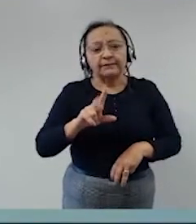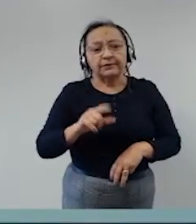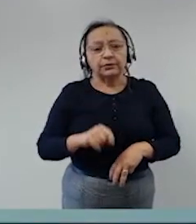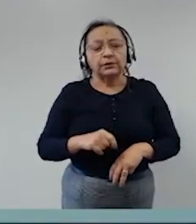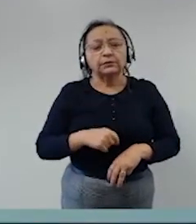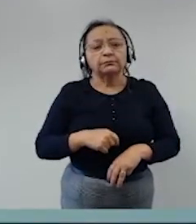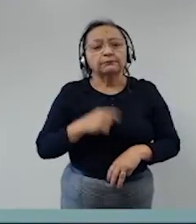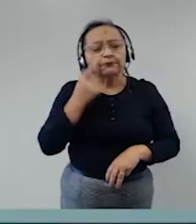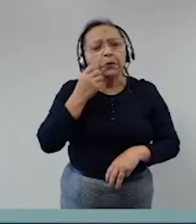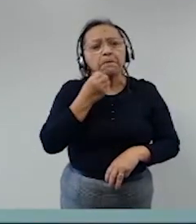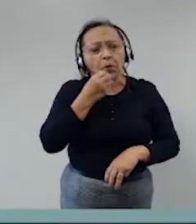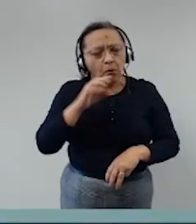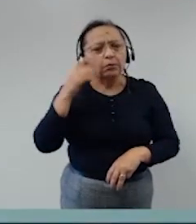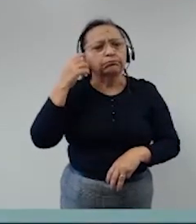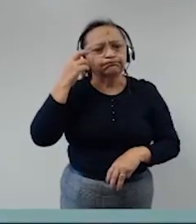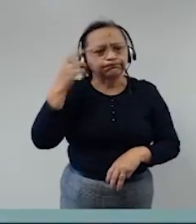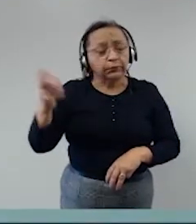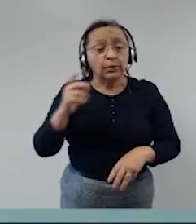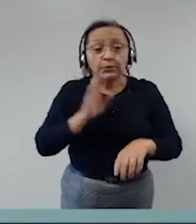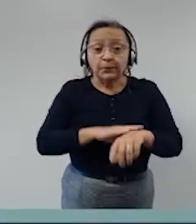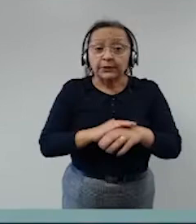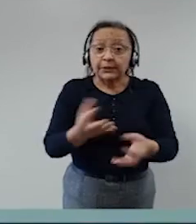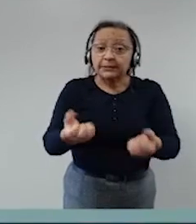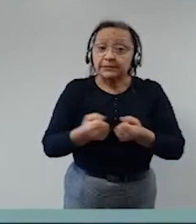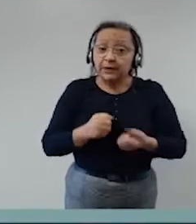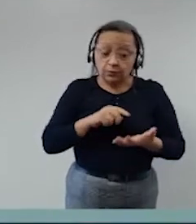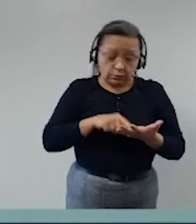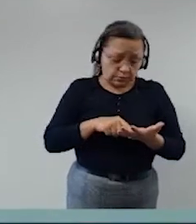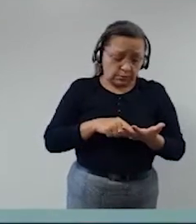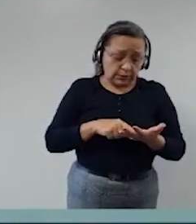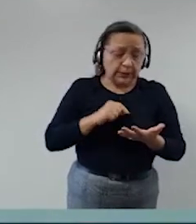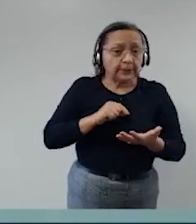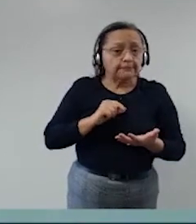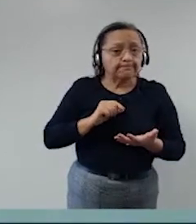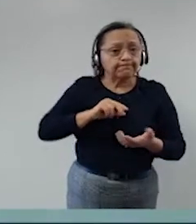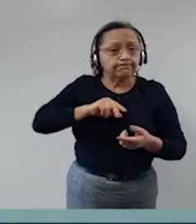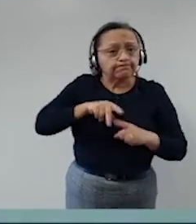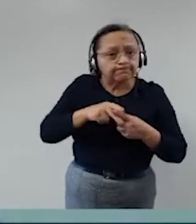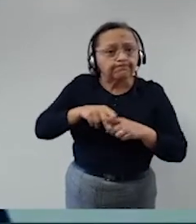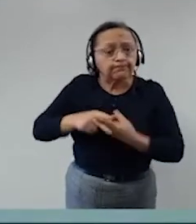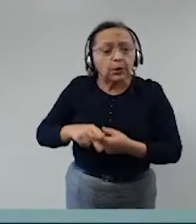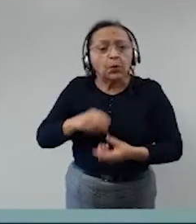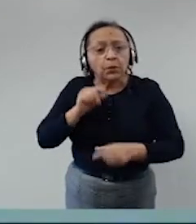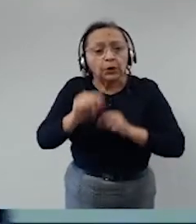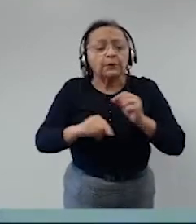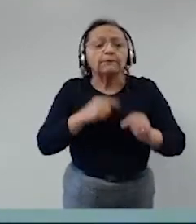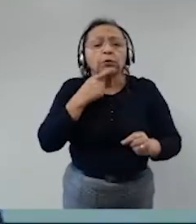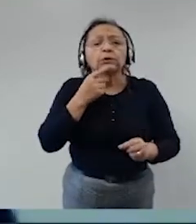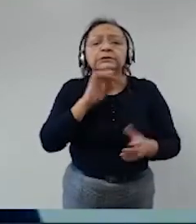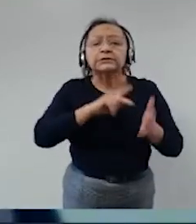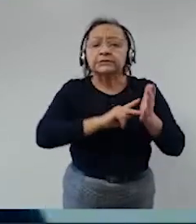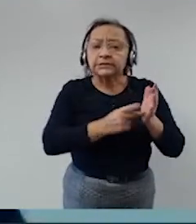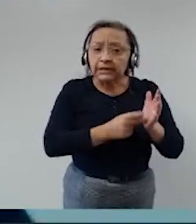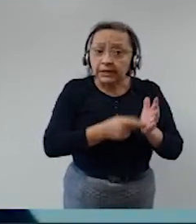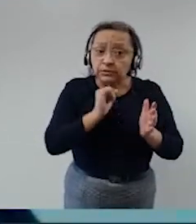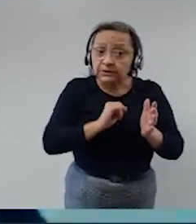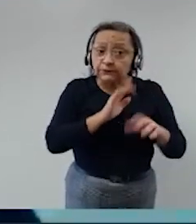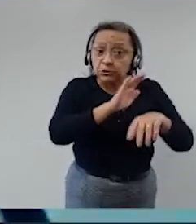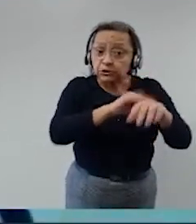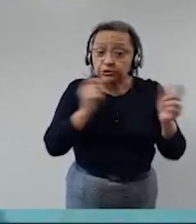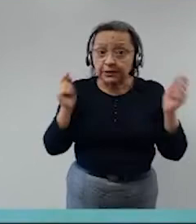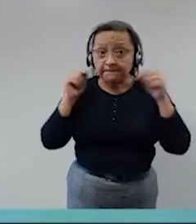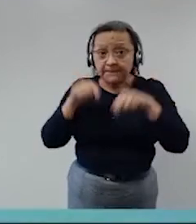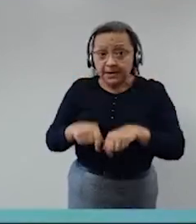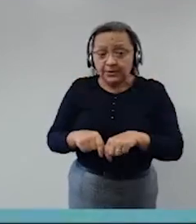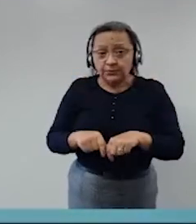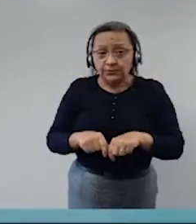direta de inconstitucionalidade e deu uma modulação aos efeitos, dizendo que o sindicato, quando fosse intimado dessa